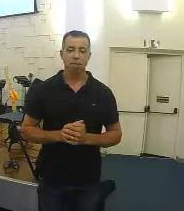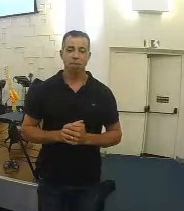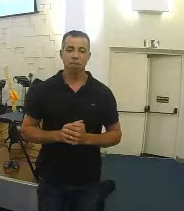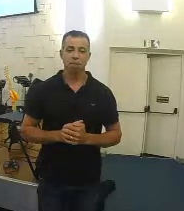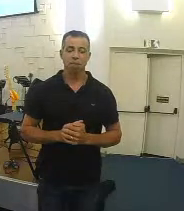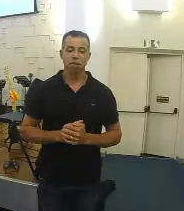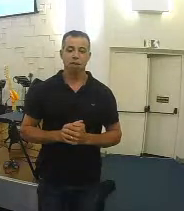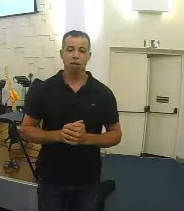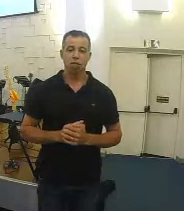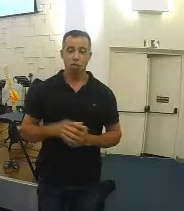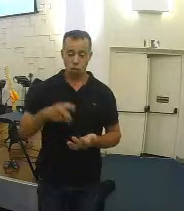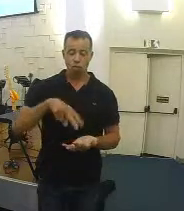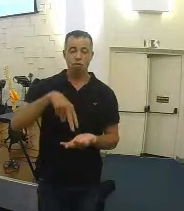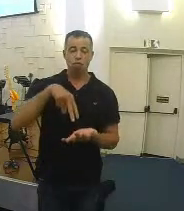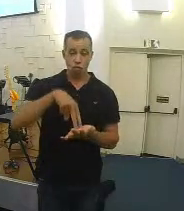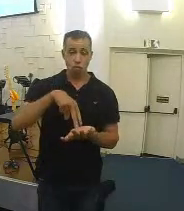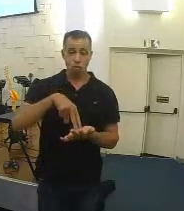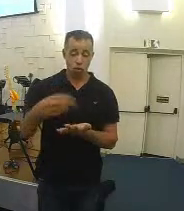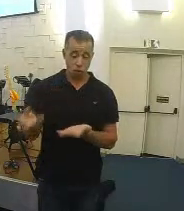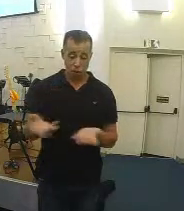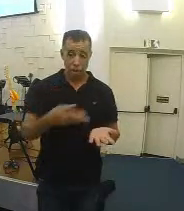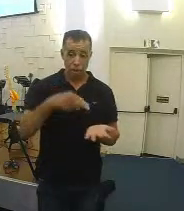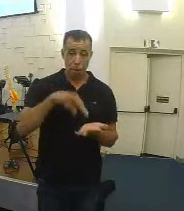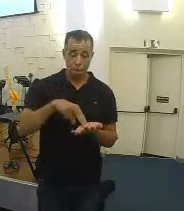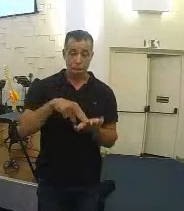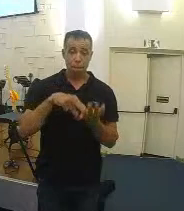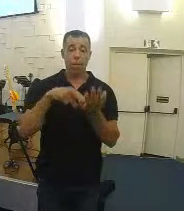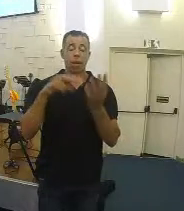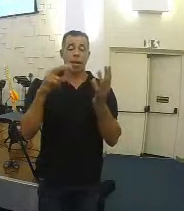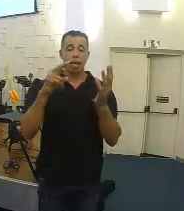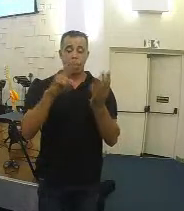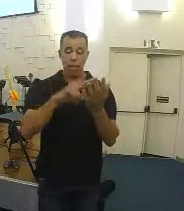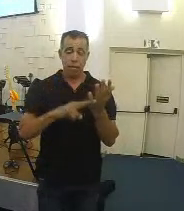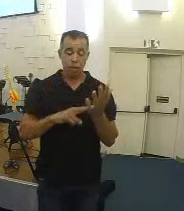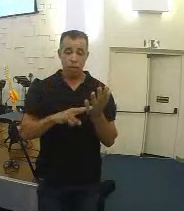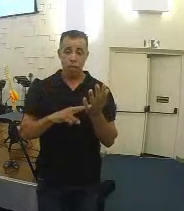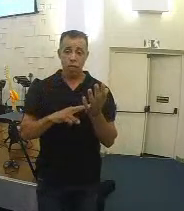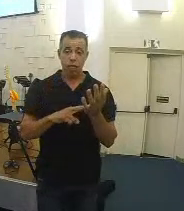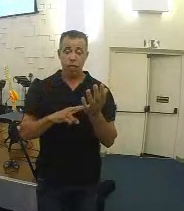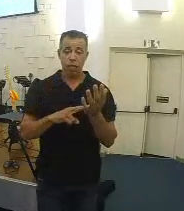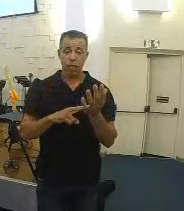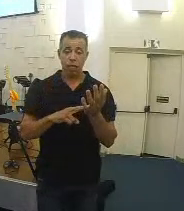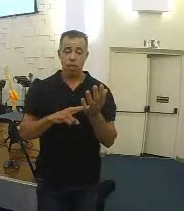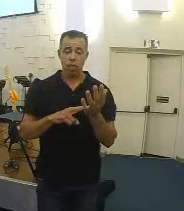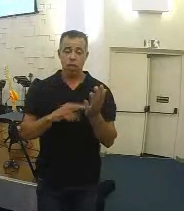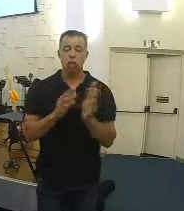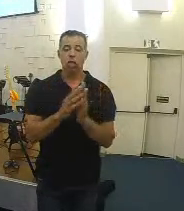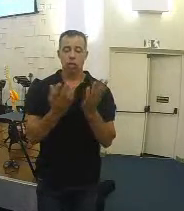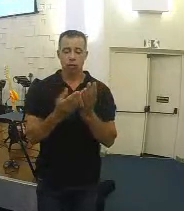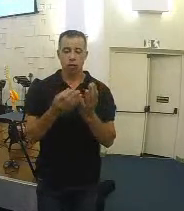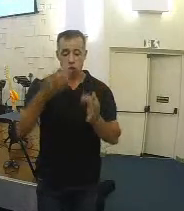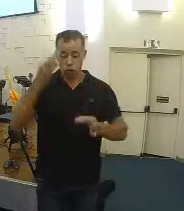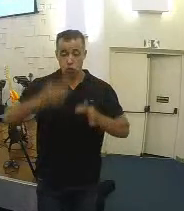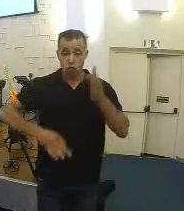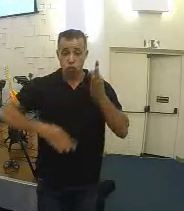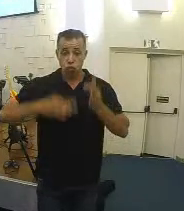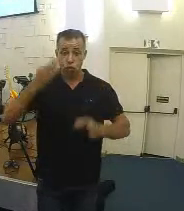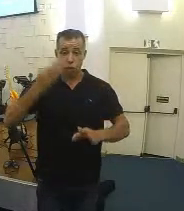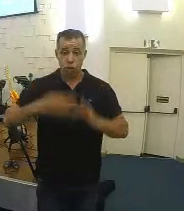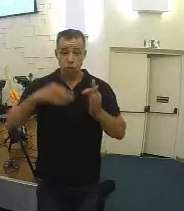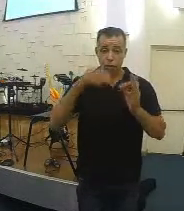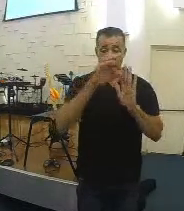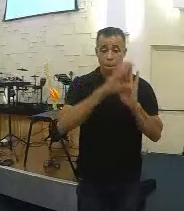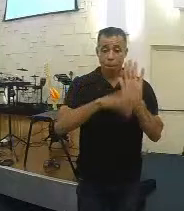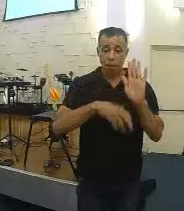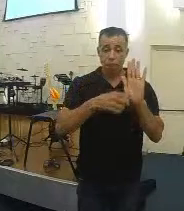Meus irmãos, vamos ficar em pé para a leitura da palavra do Senhor, no livro dos Juízes, capítulo 17.